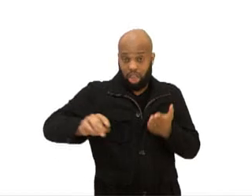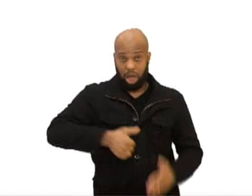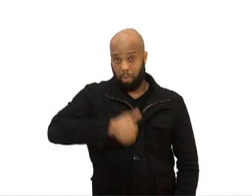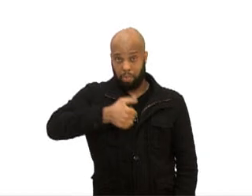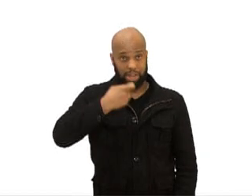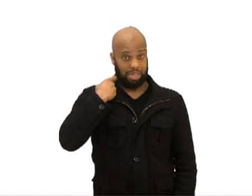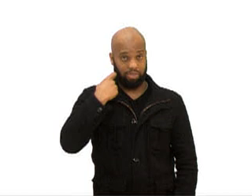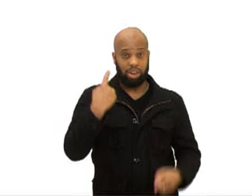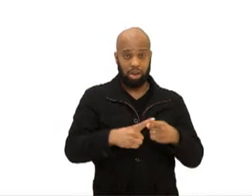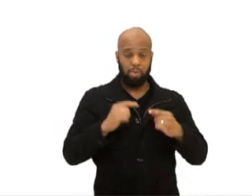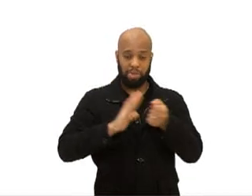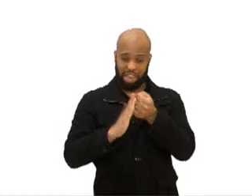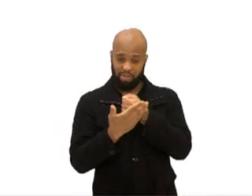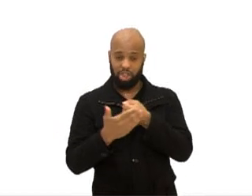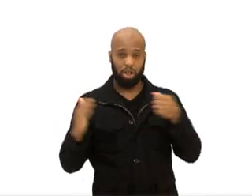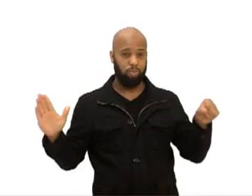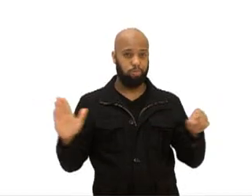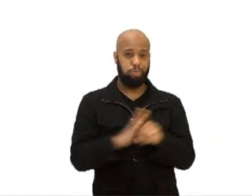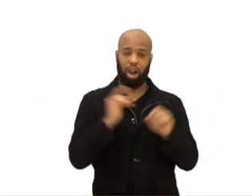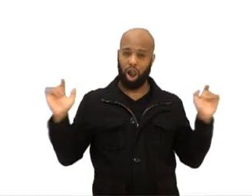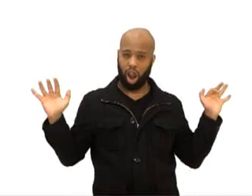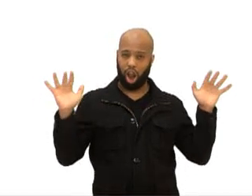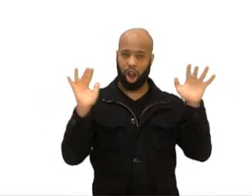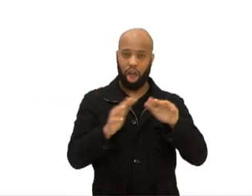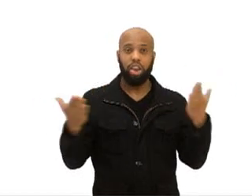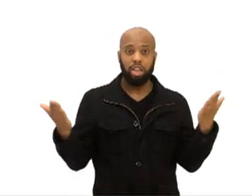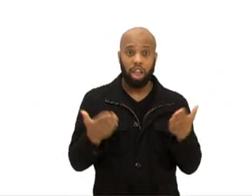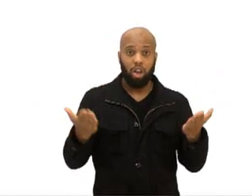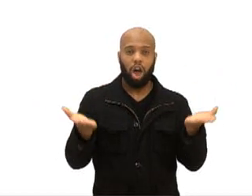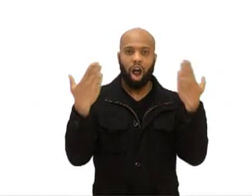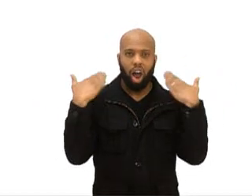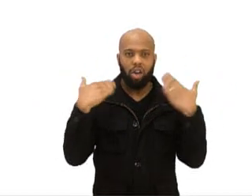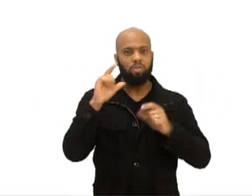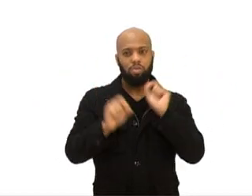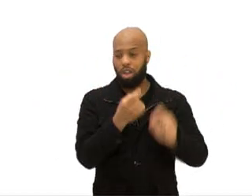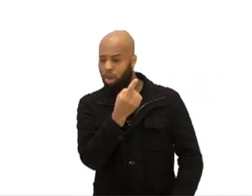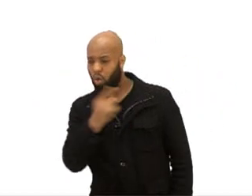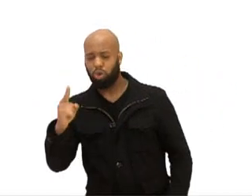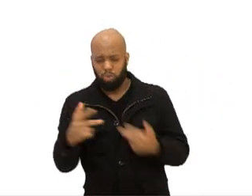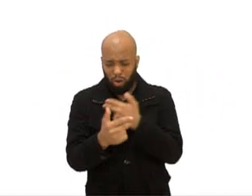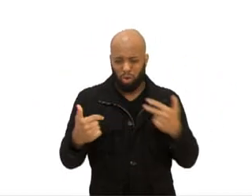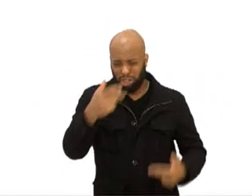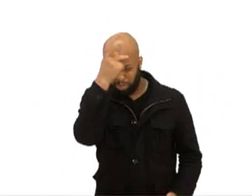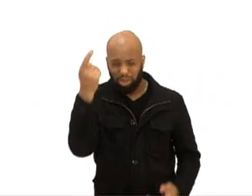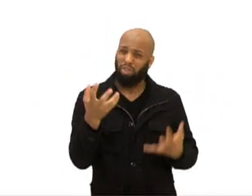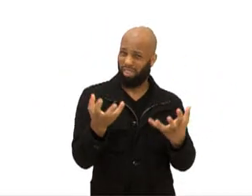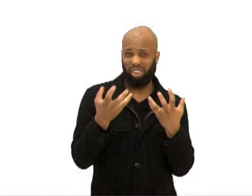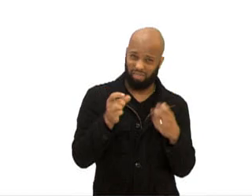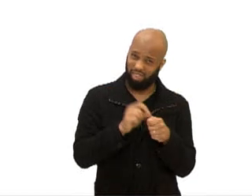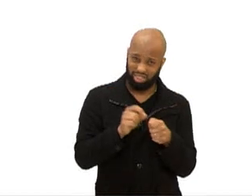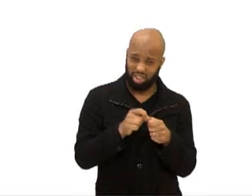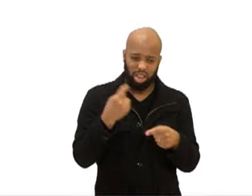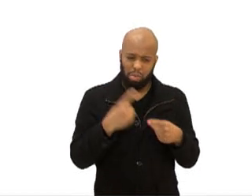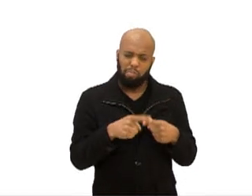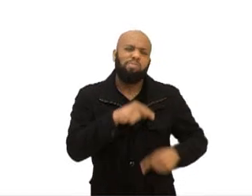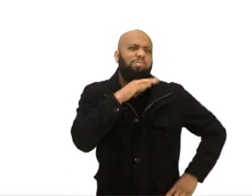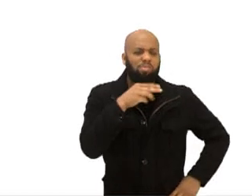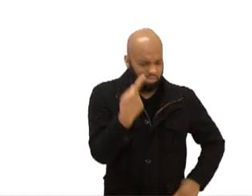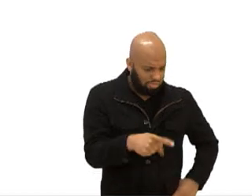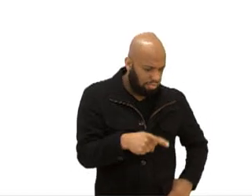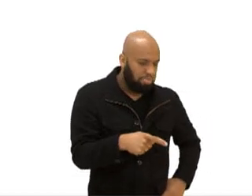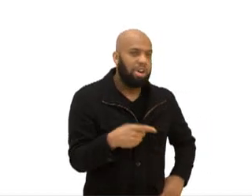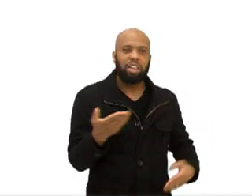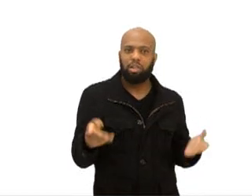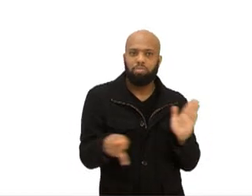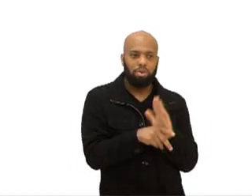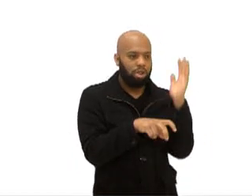O vilarejo fica lotado, o que agora, no auge do verão, é a última coisa que alguém desejaria. Não é tão ruim aqui na